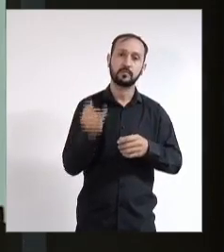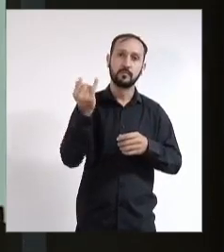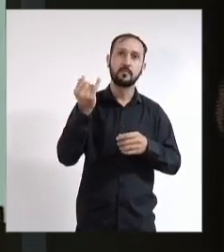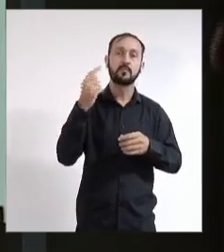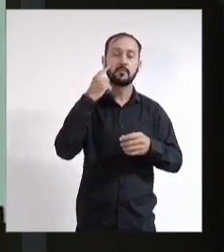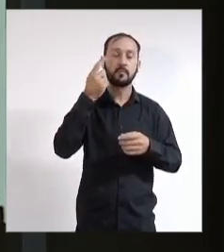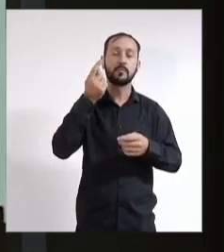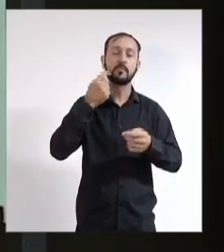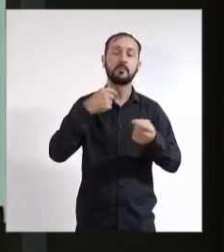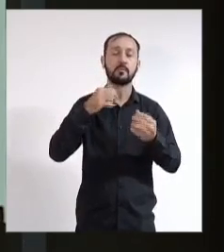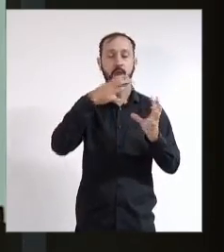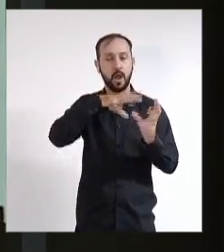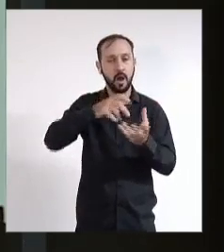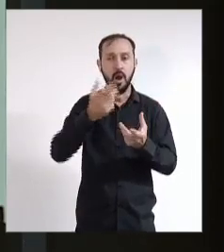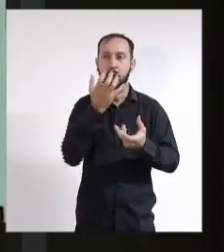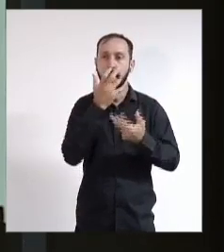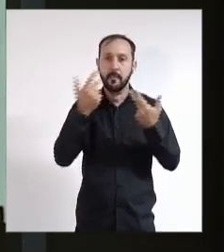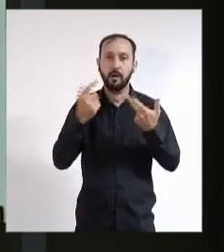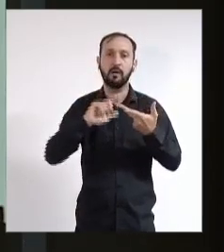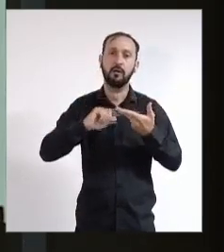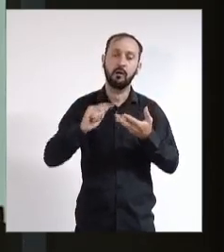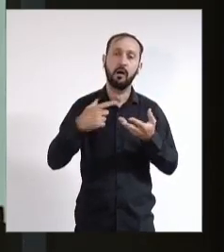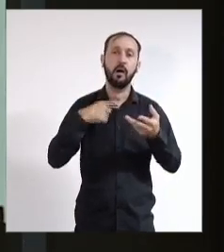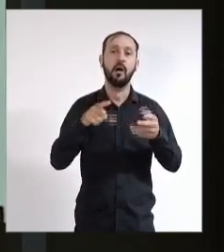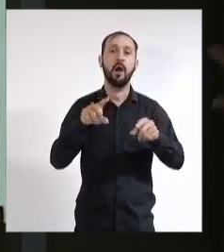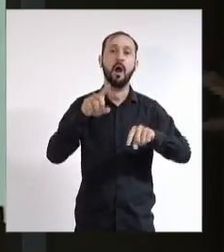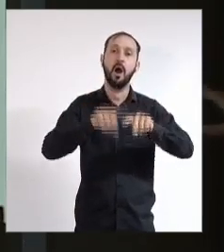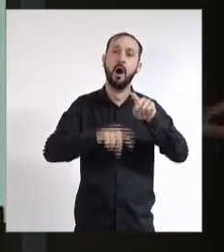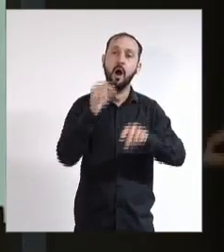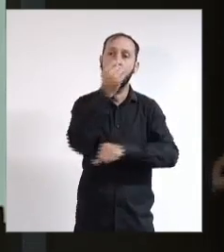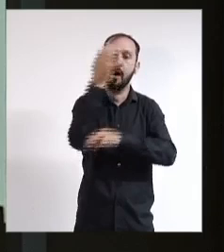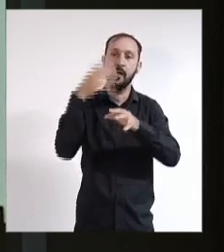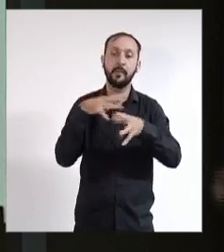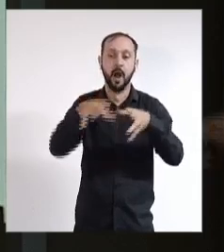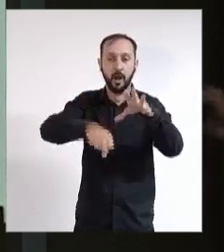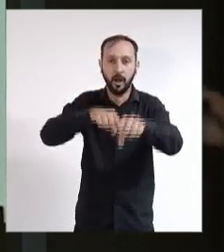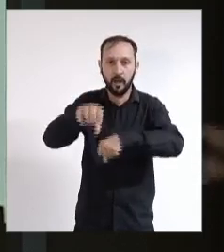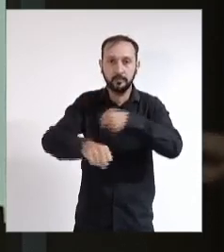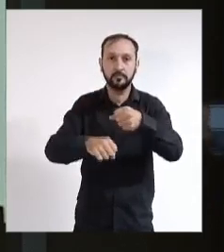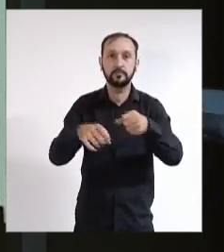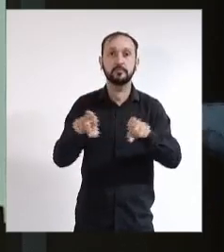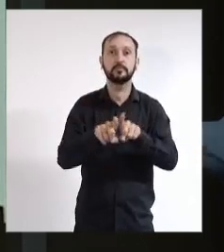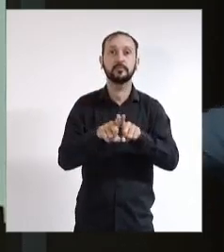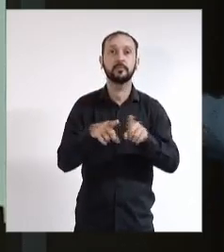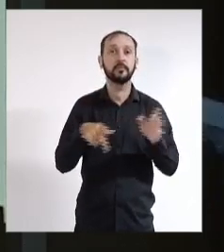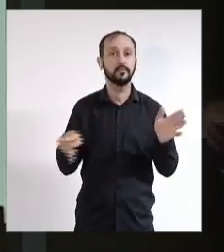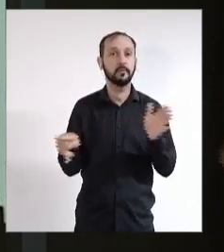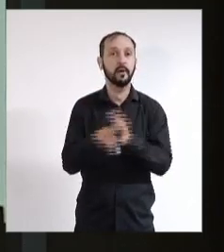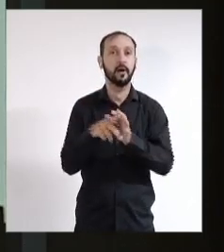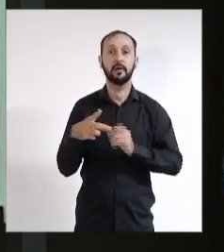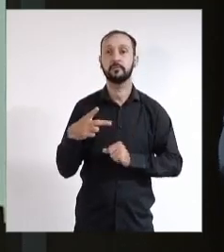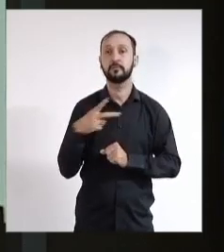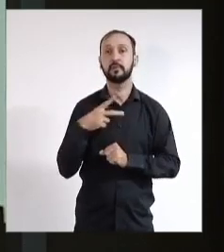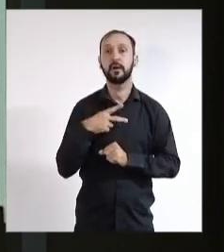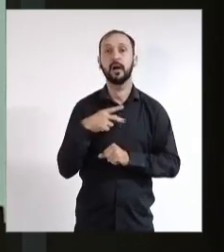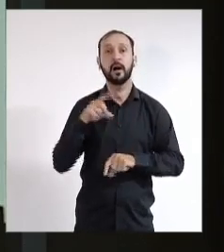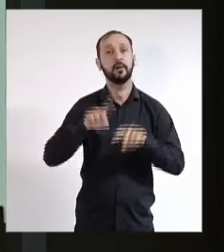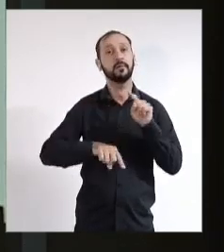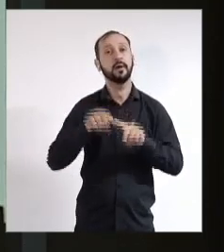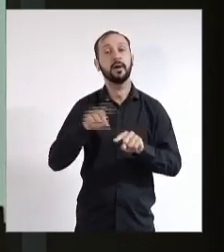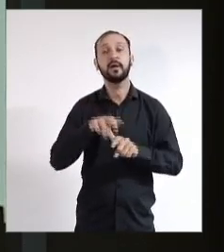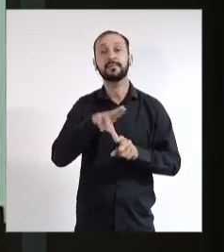as florestas nacionais reservas extrativistas e assim por diante e as reservas particulares do patrimônio natural